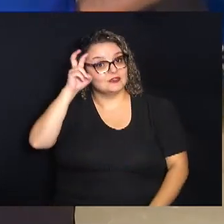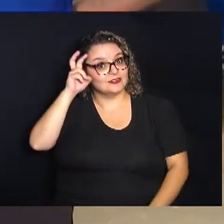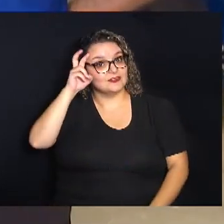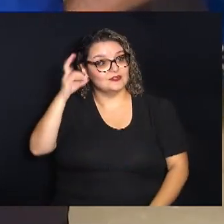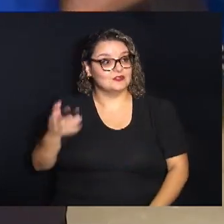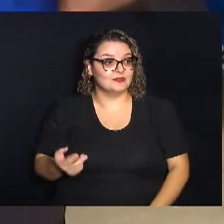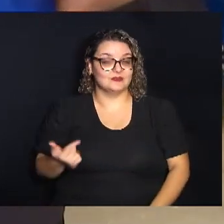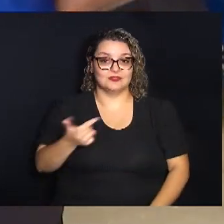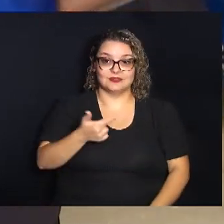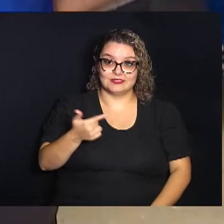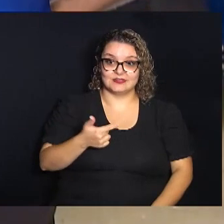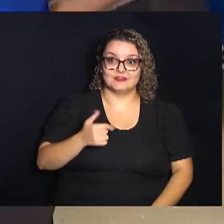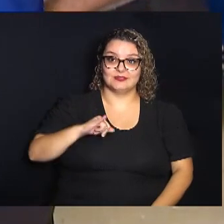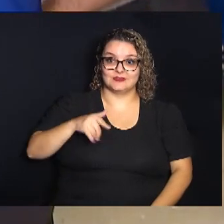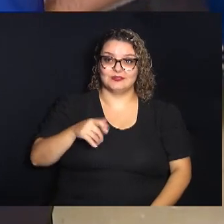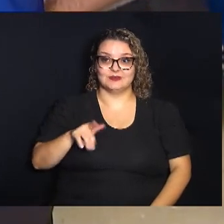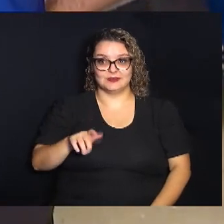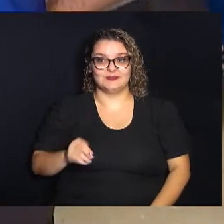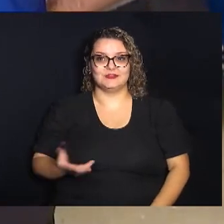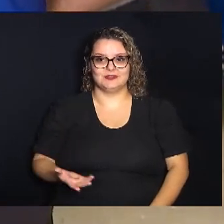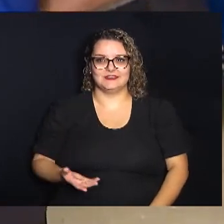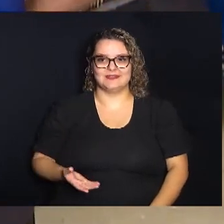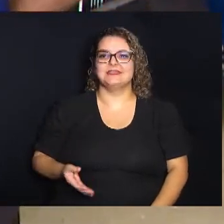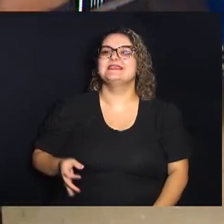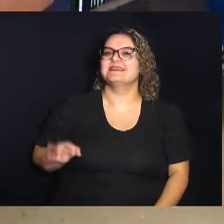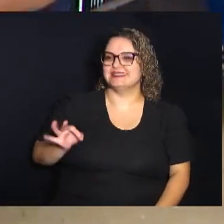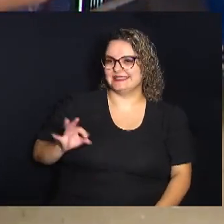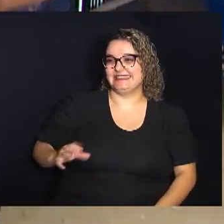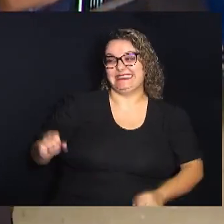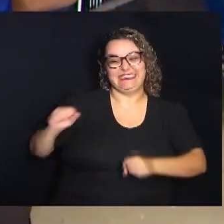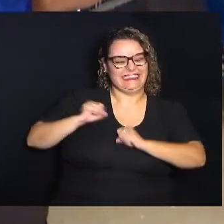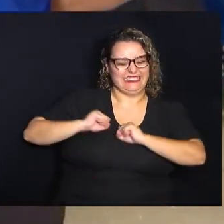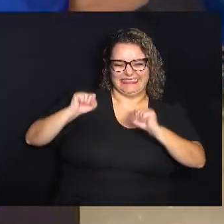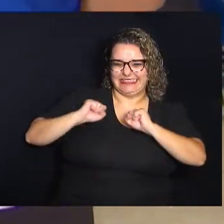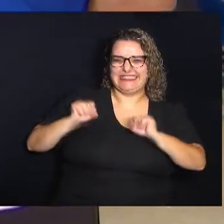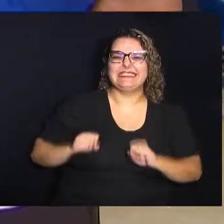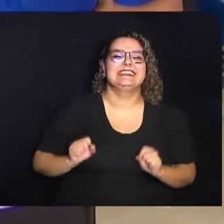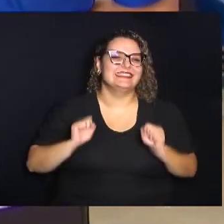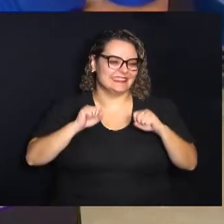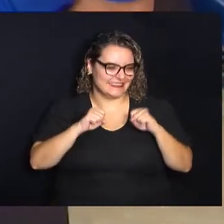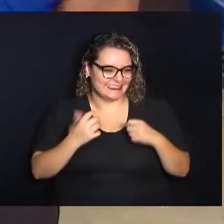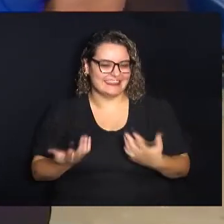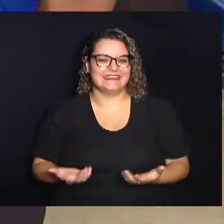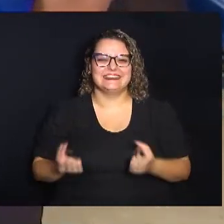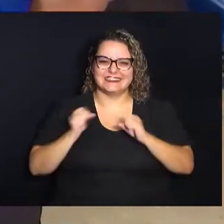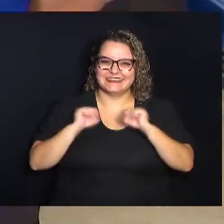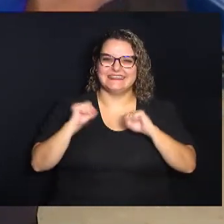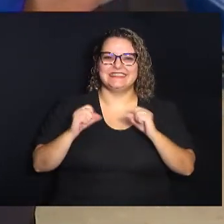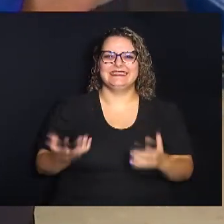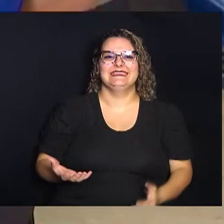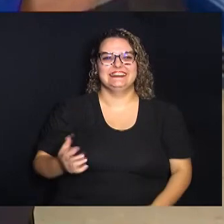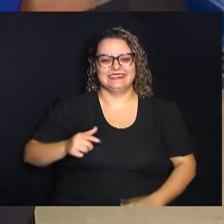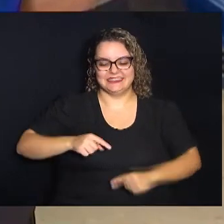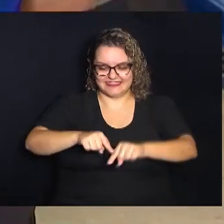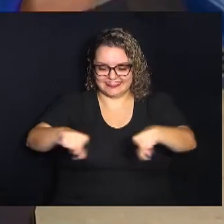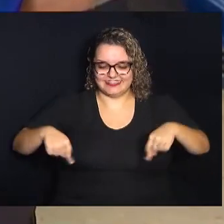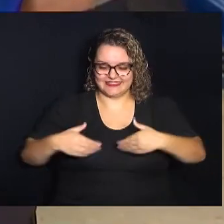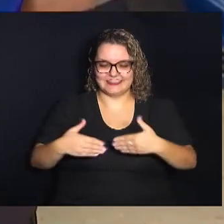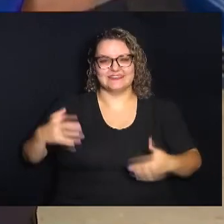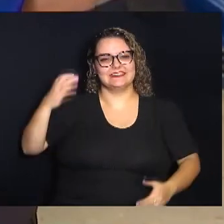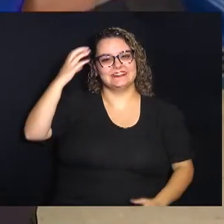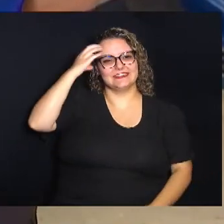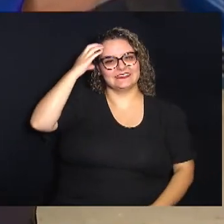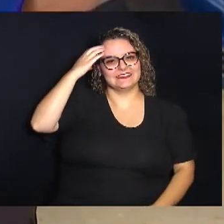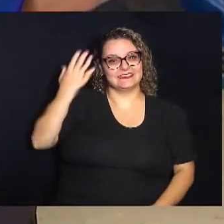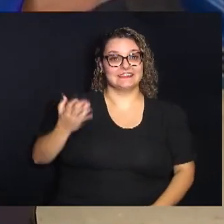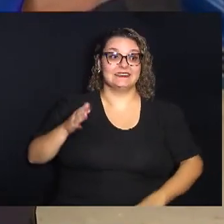segundo jogo aí, certamente vai estar bombando aqui o ginásio do Taquaral em Campinas.